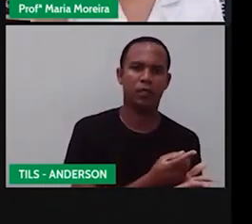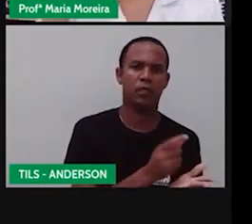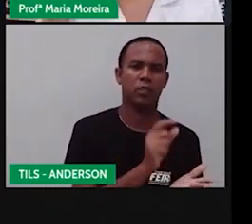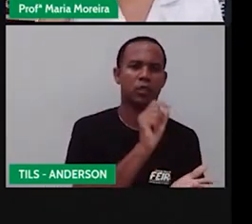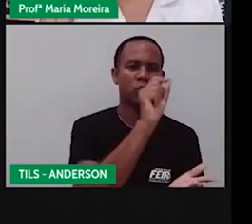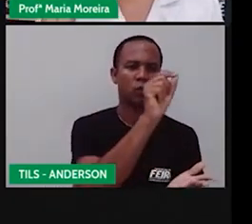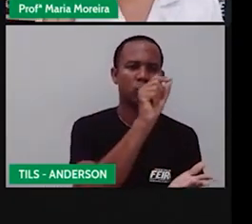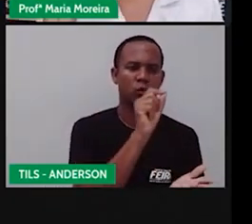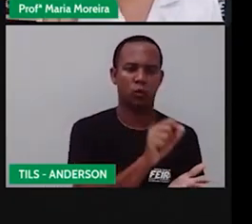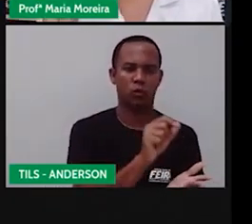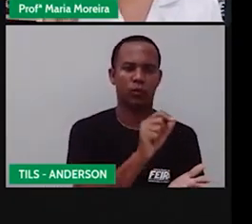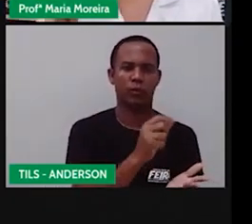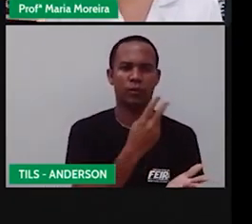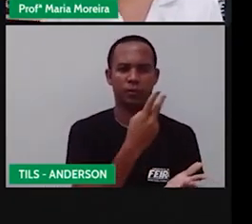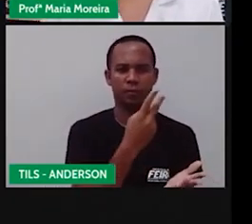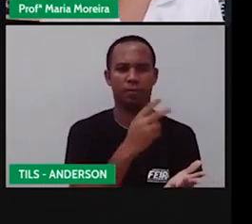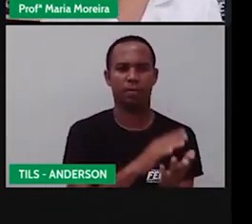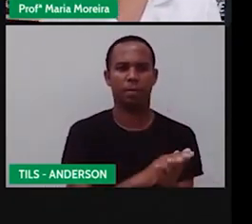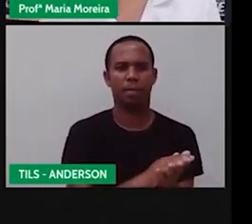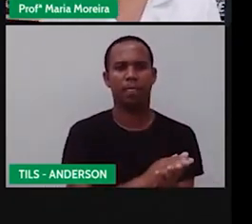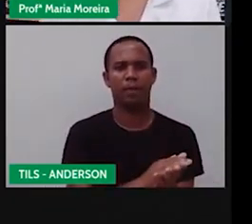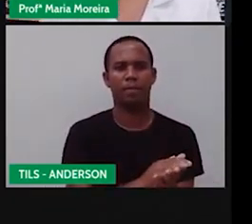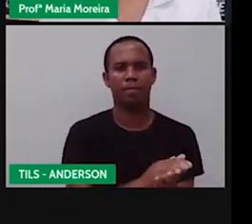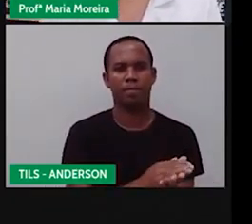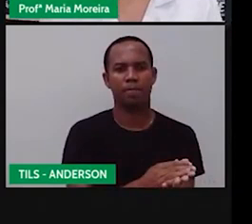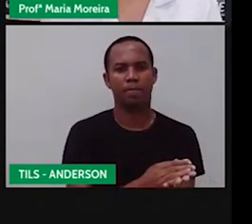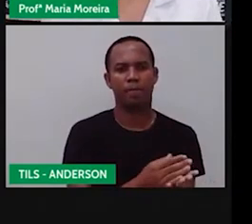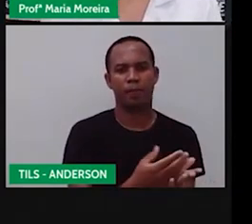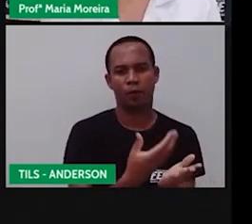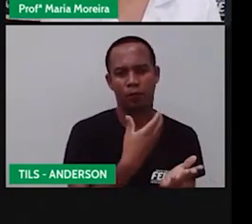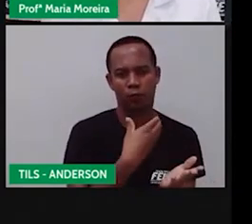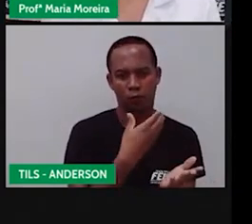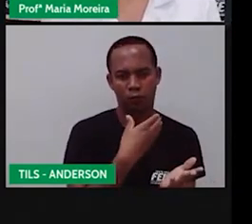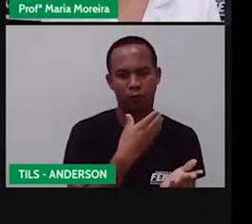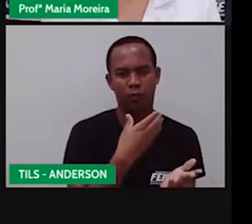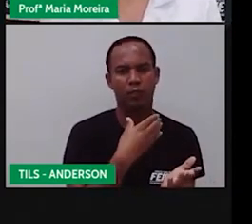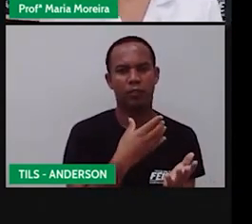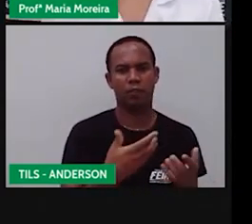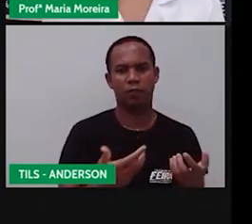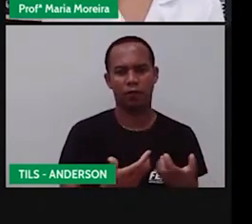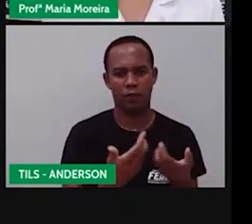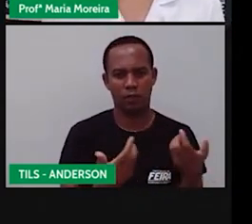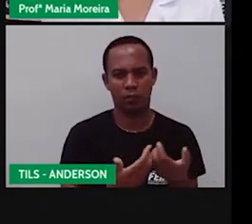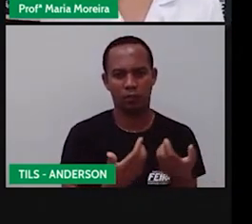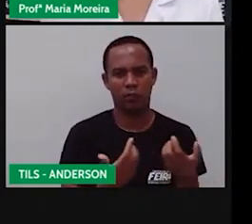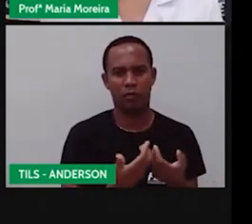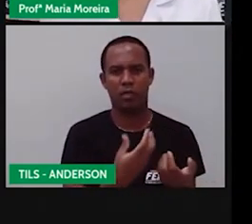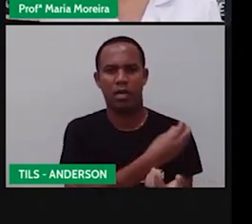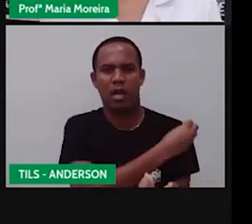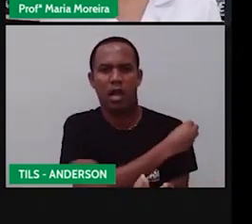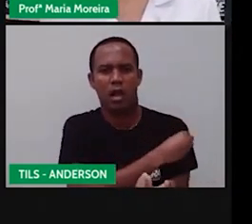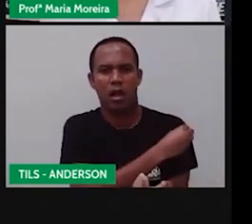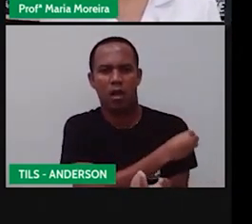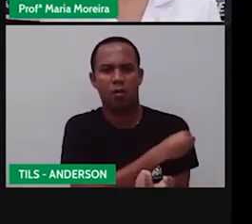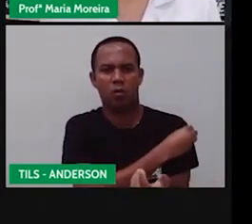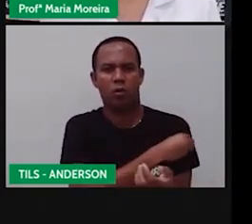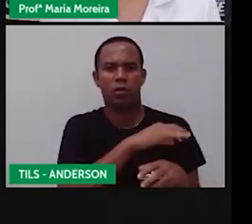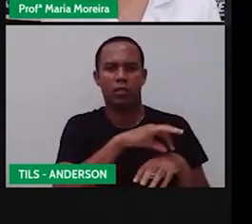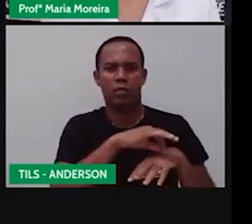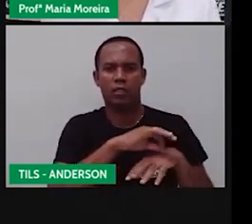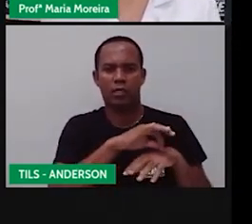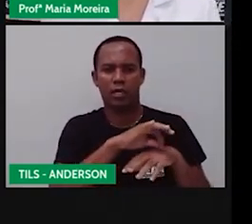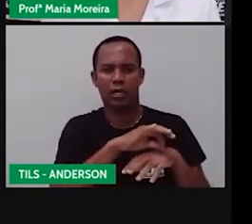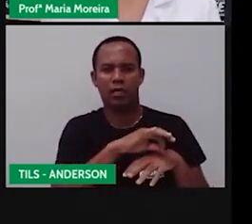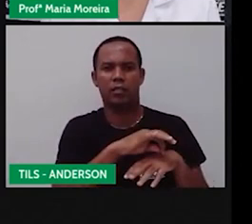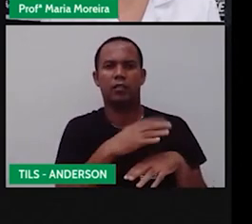em cima, um embaixo. Dois pontos. Frutas, verduras, álcool e carne. Eu acho que